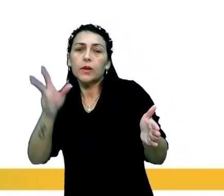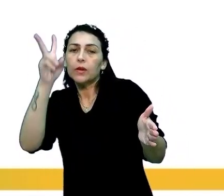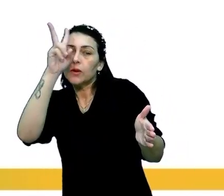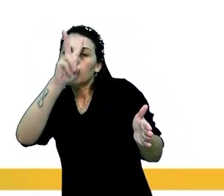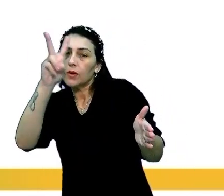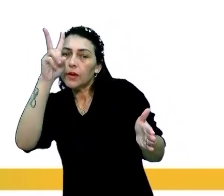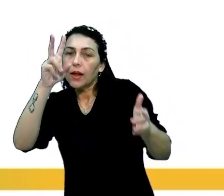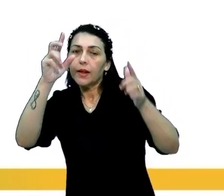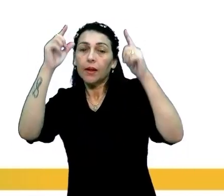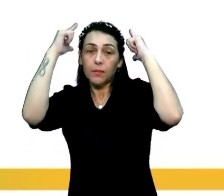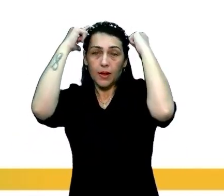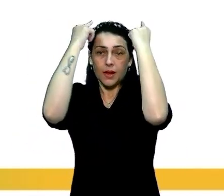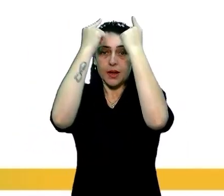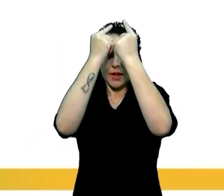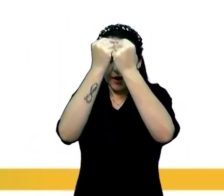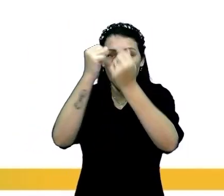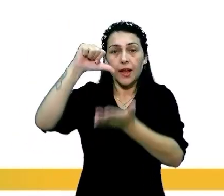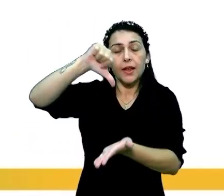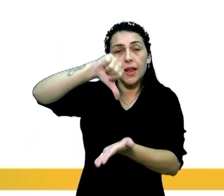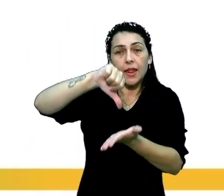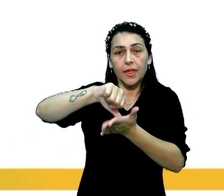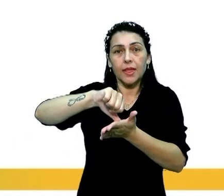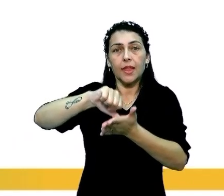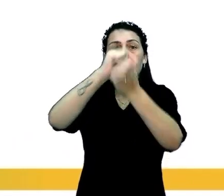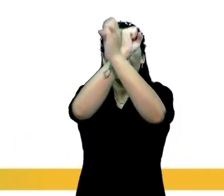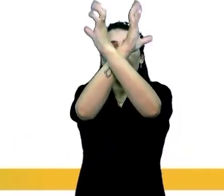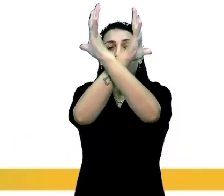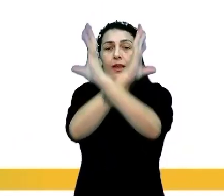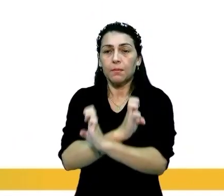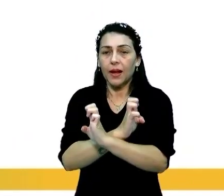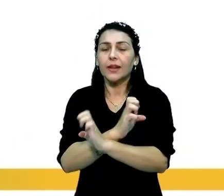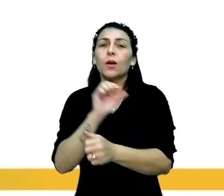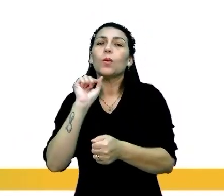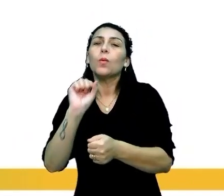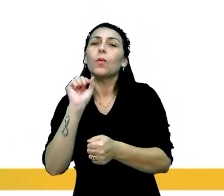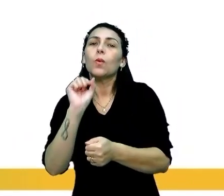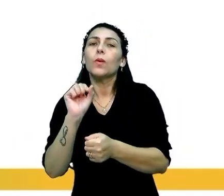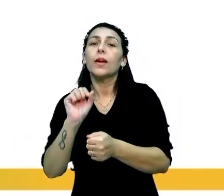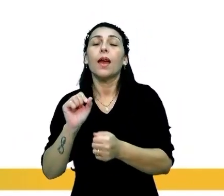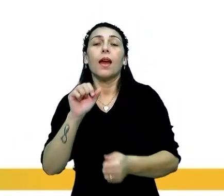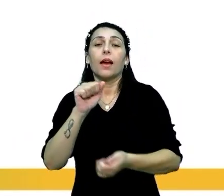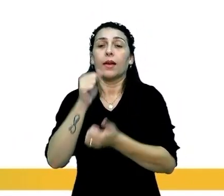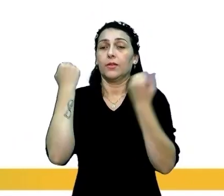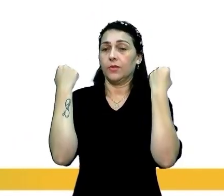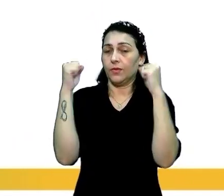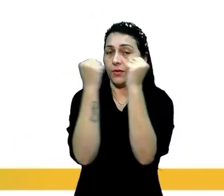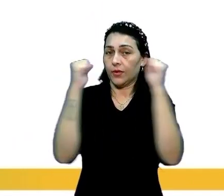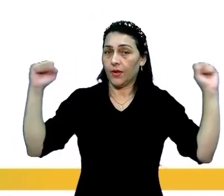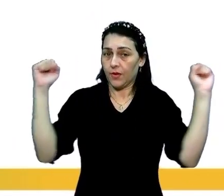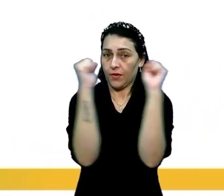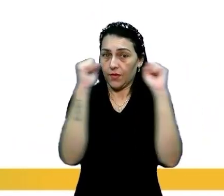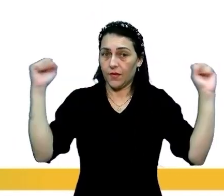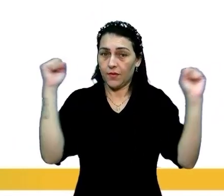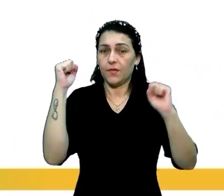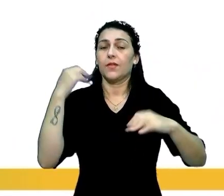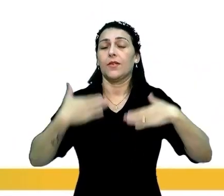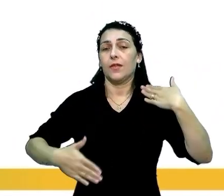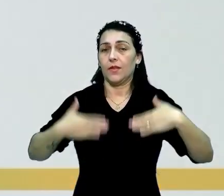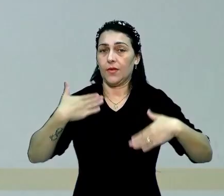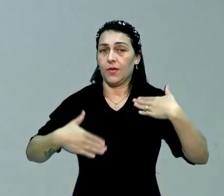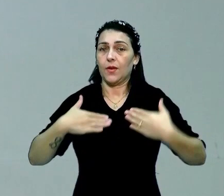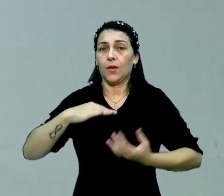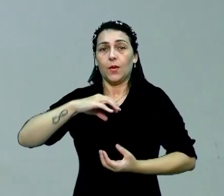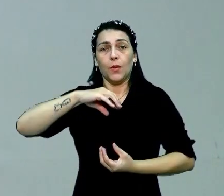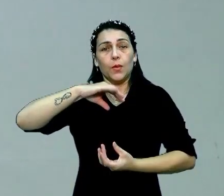históricos. Temos a Grécia, Atenas e Esparta, que referia-se à atividade física como um instrumento de formação moral e